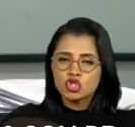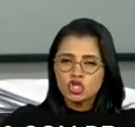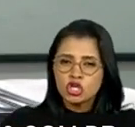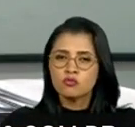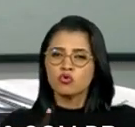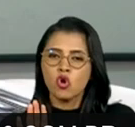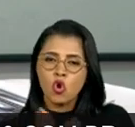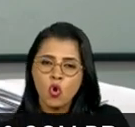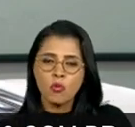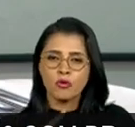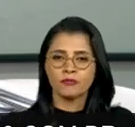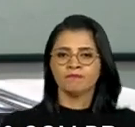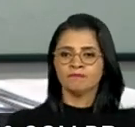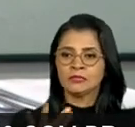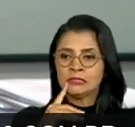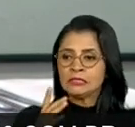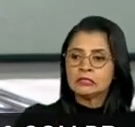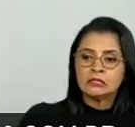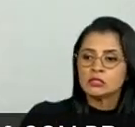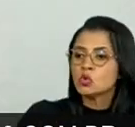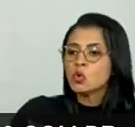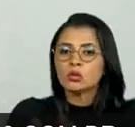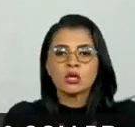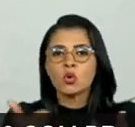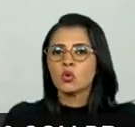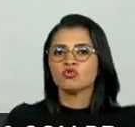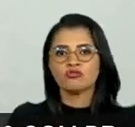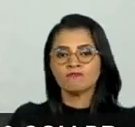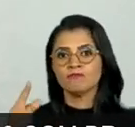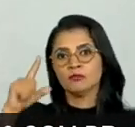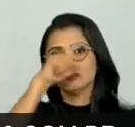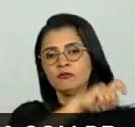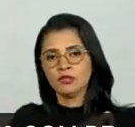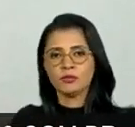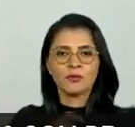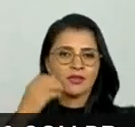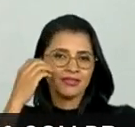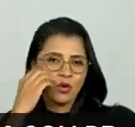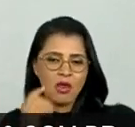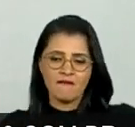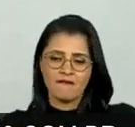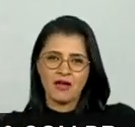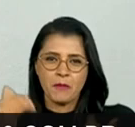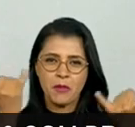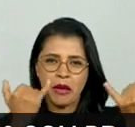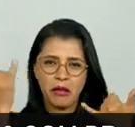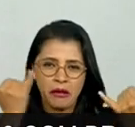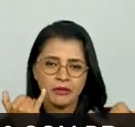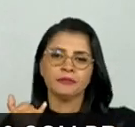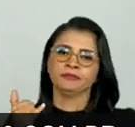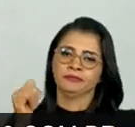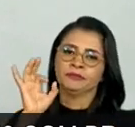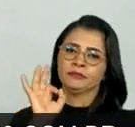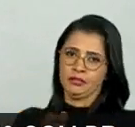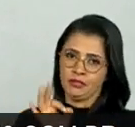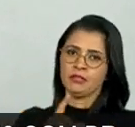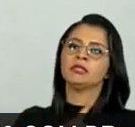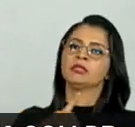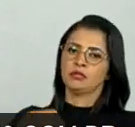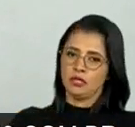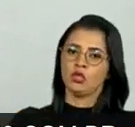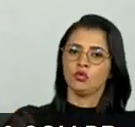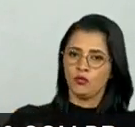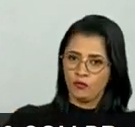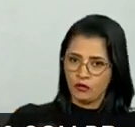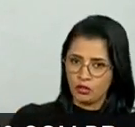e dificultam o rastreio das transações. Celular exibindo centenas de propaganda o tempo todo. Com certeza ele está com algum tipo de vírus.